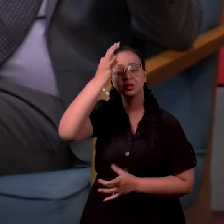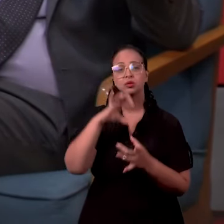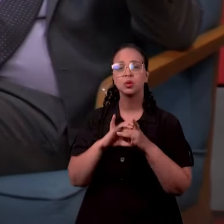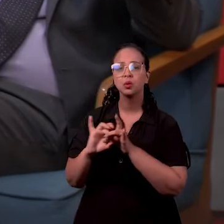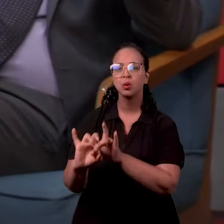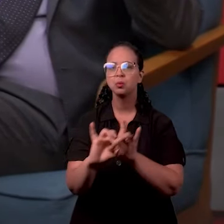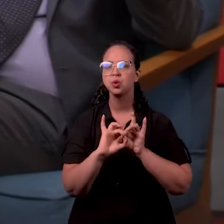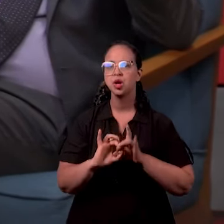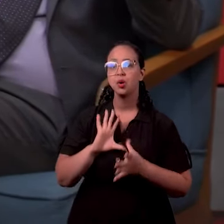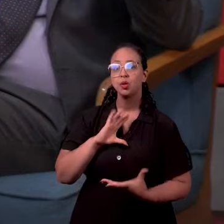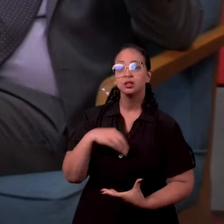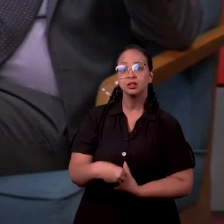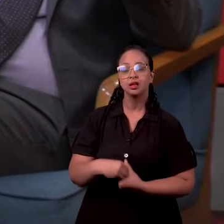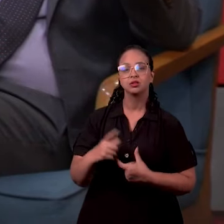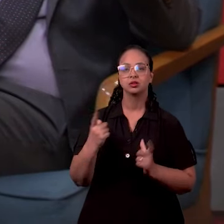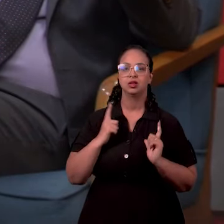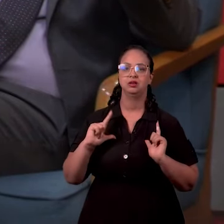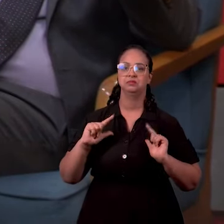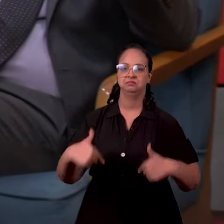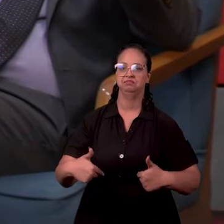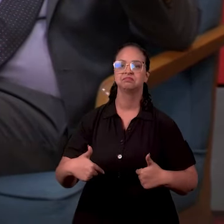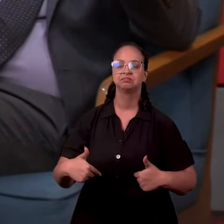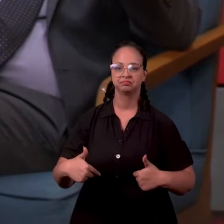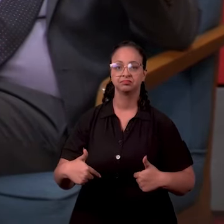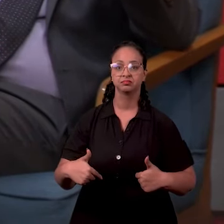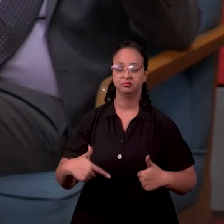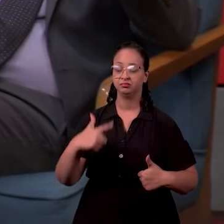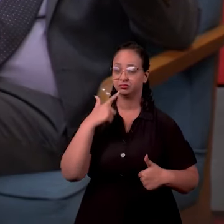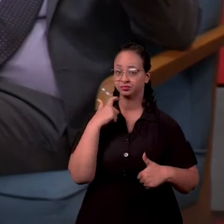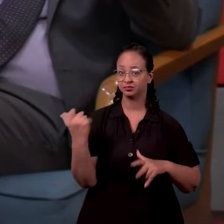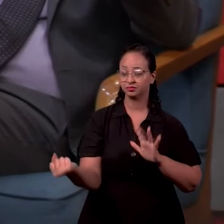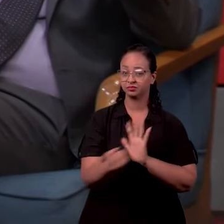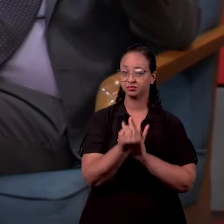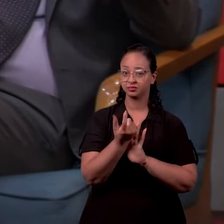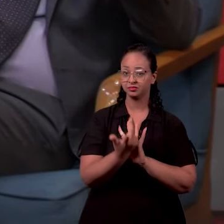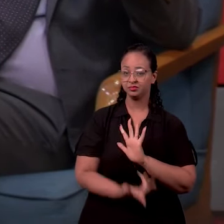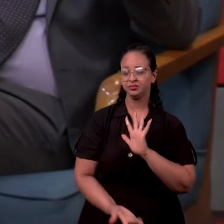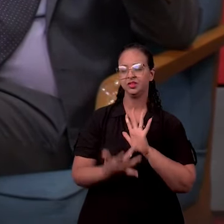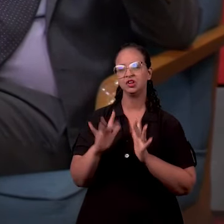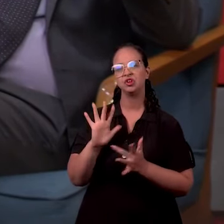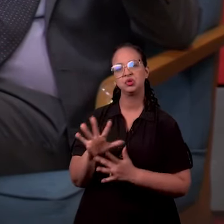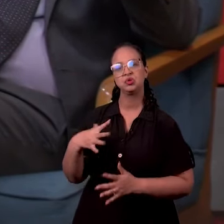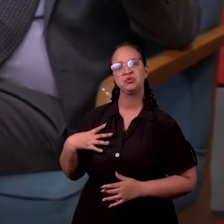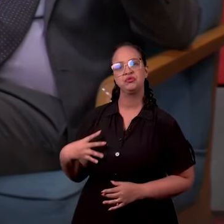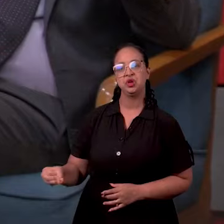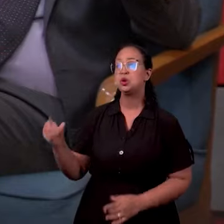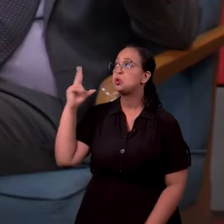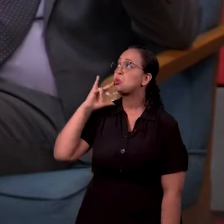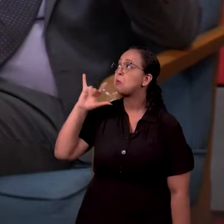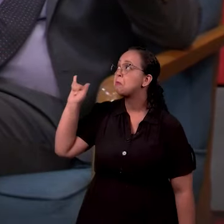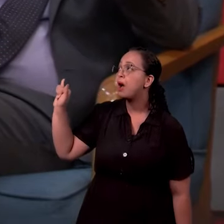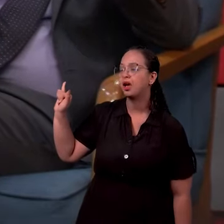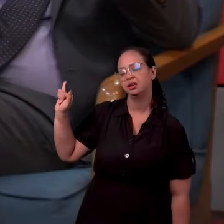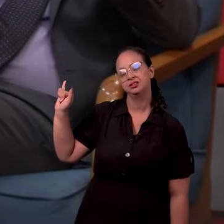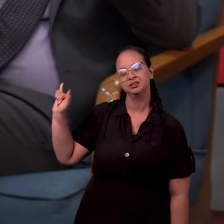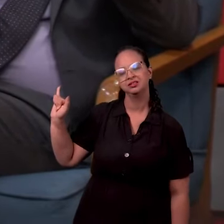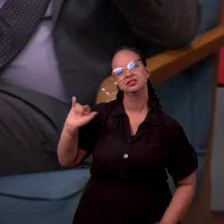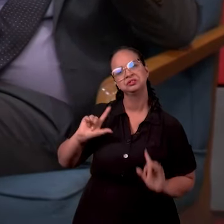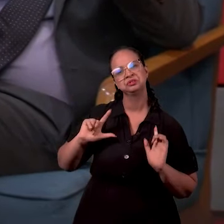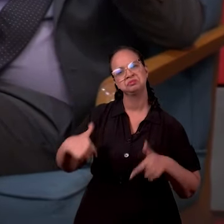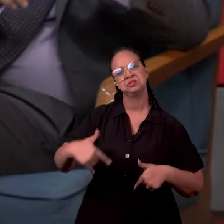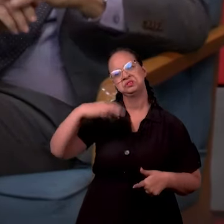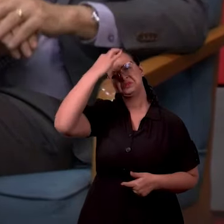é corpo, e no corpo o sangue opera. O sangue opera. O sangue de Jesus, seu Filho do Pai. Então, o